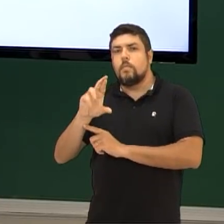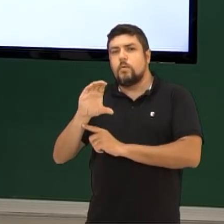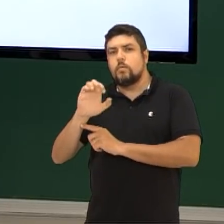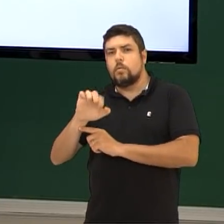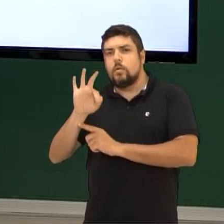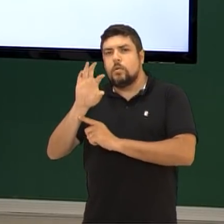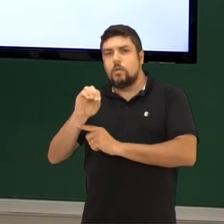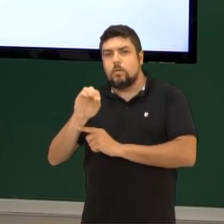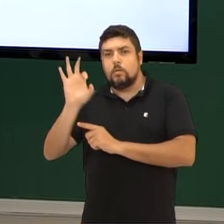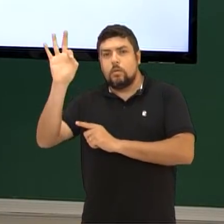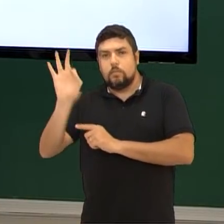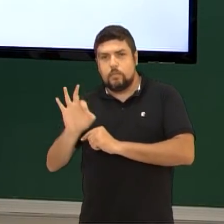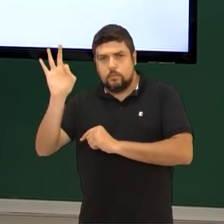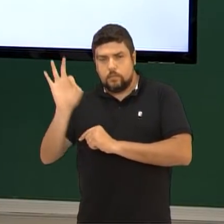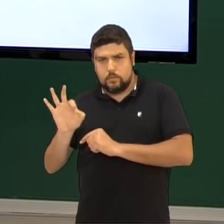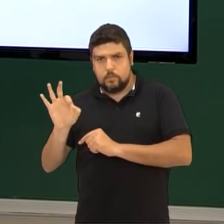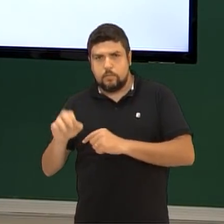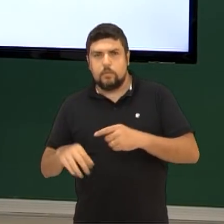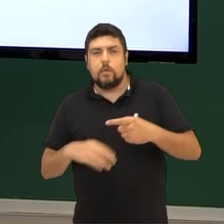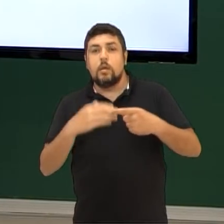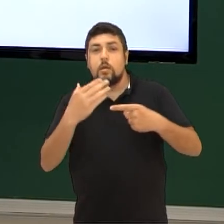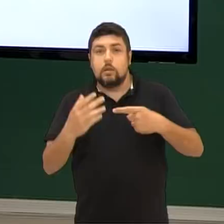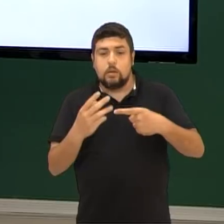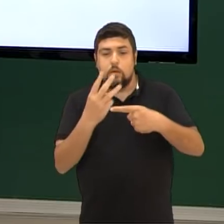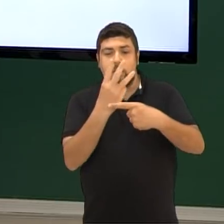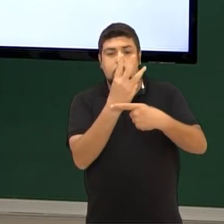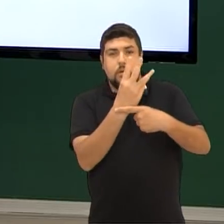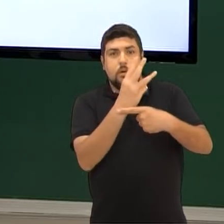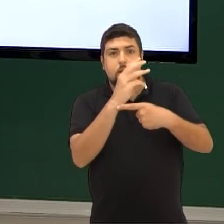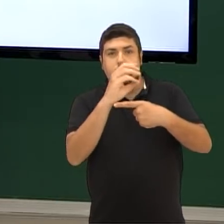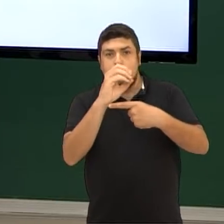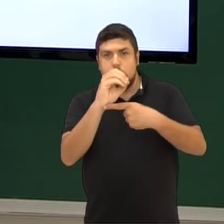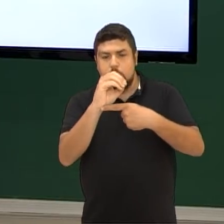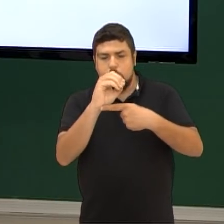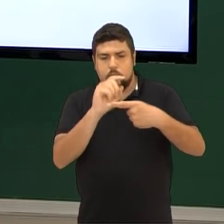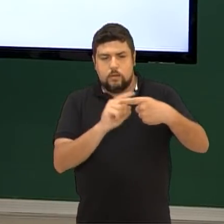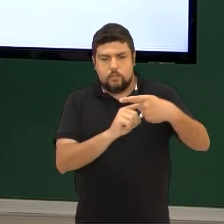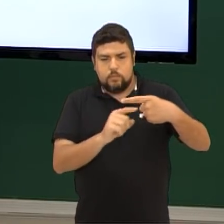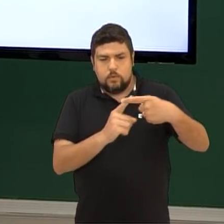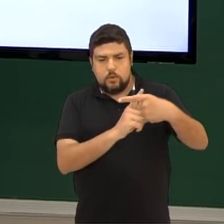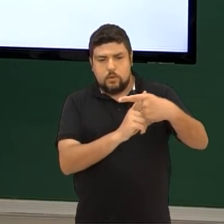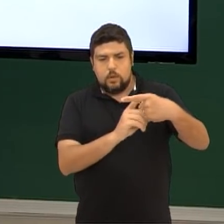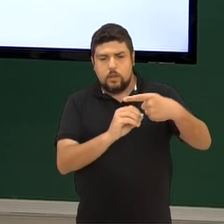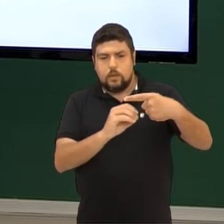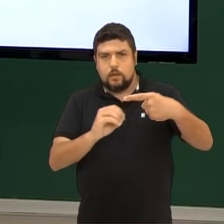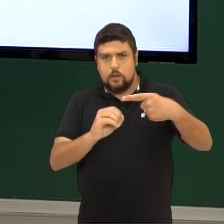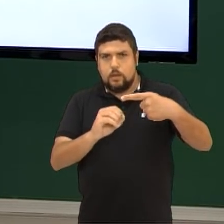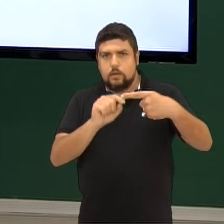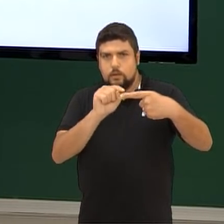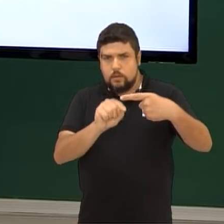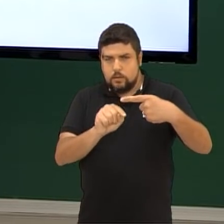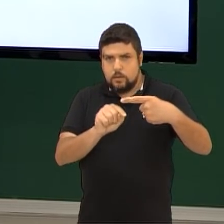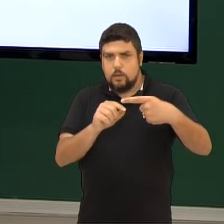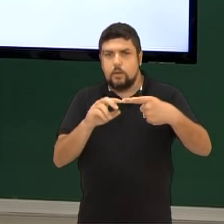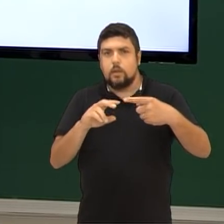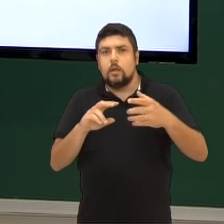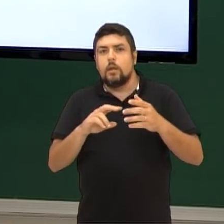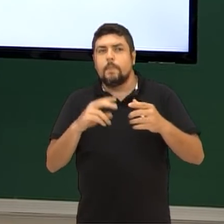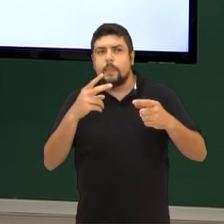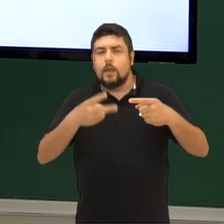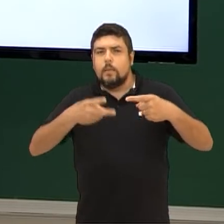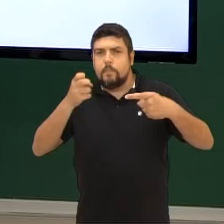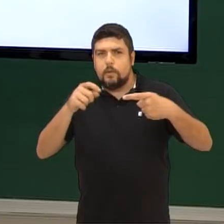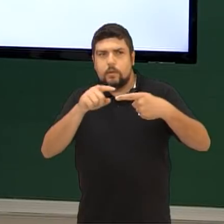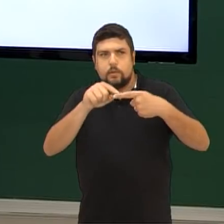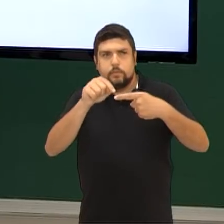se 30 sobre 100, que seria na forma fracionária, tem a observação embaixo, veja que tem uma setinha